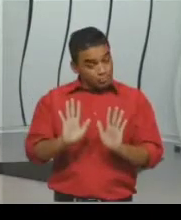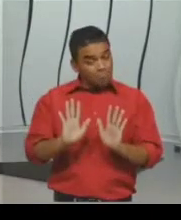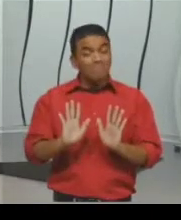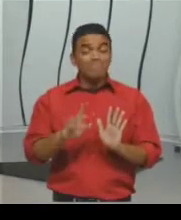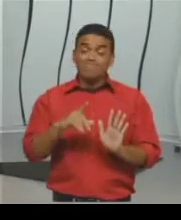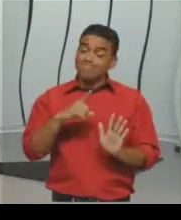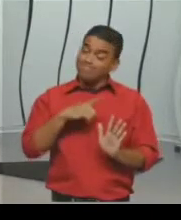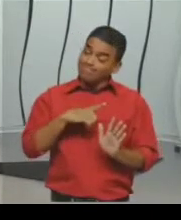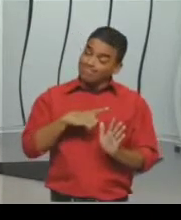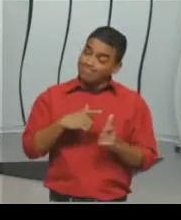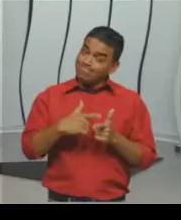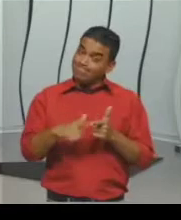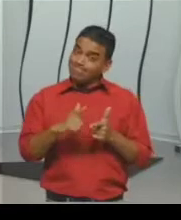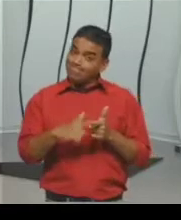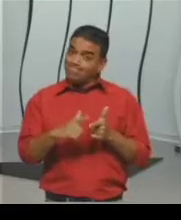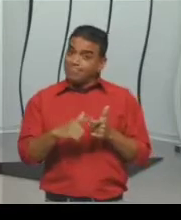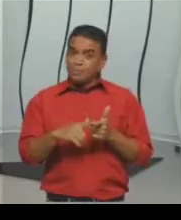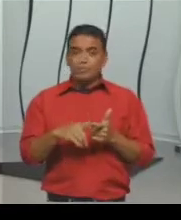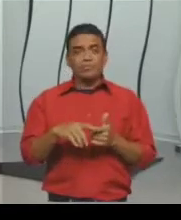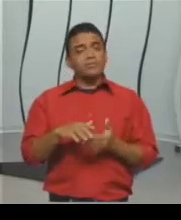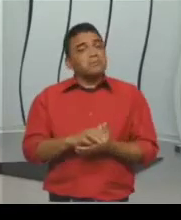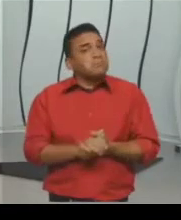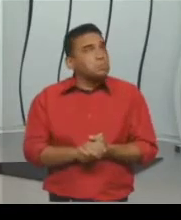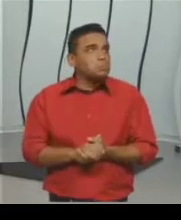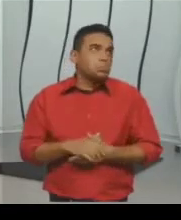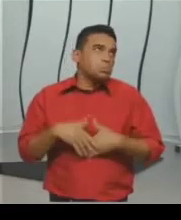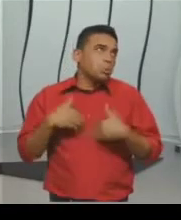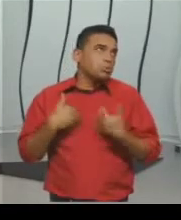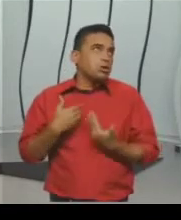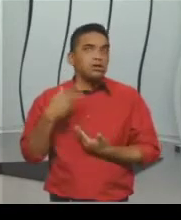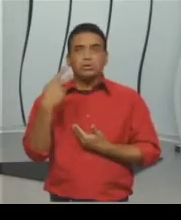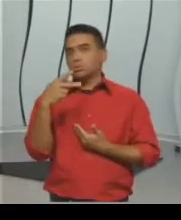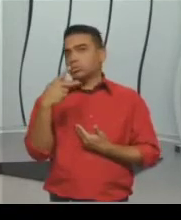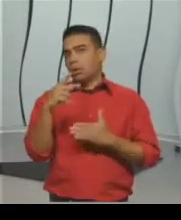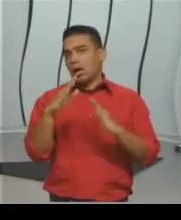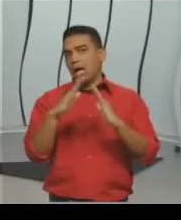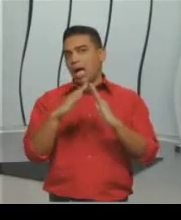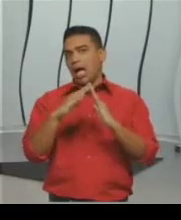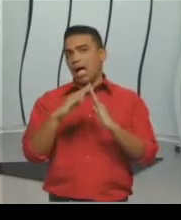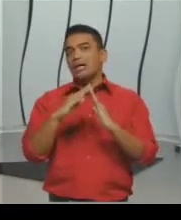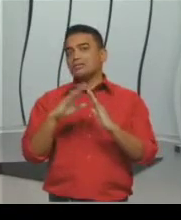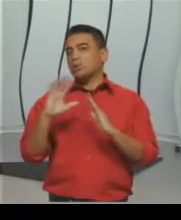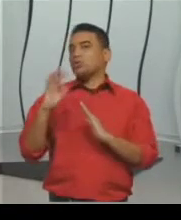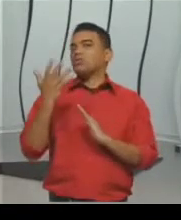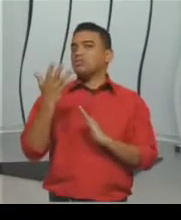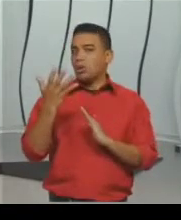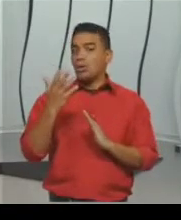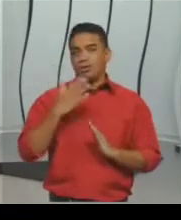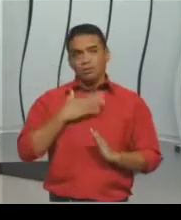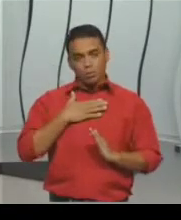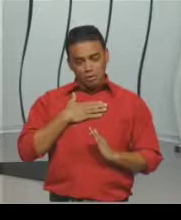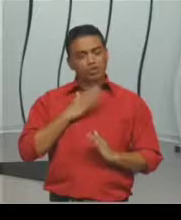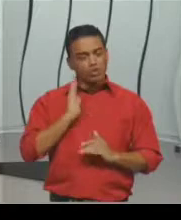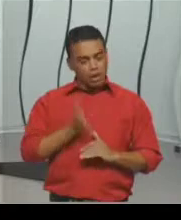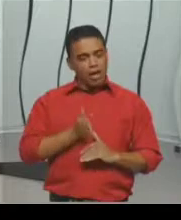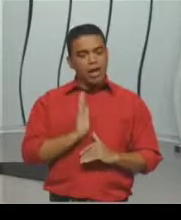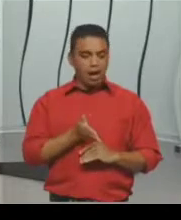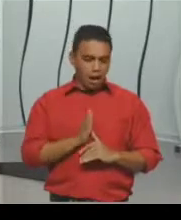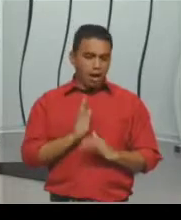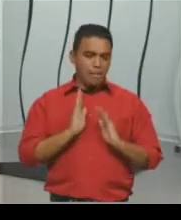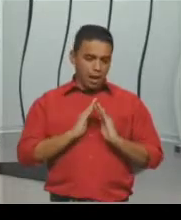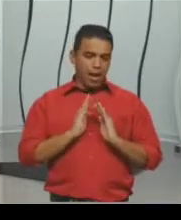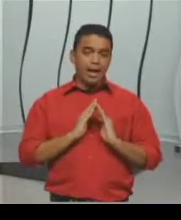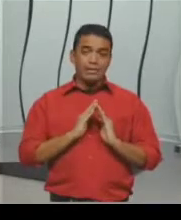consequência. Não sei se já aconteceu com você, já aconteceu comigo, eu fiquei muito triste. Uma lâmpada